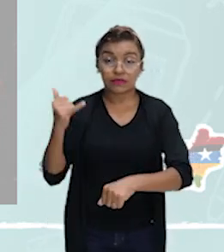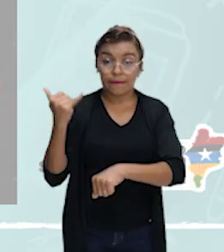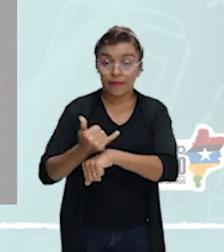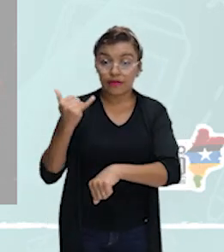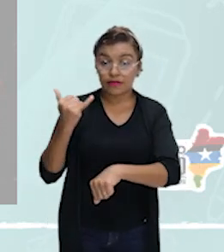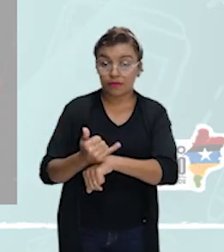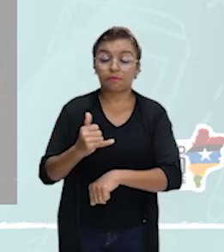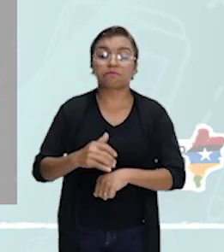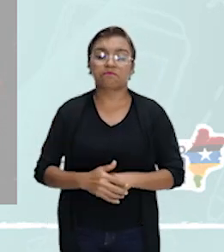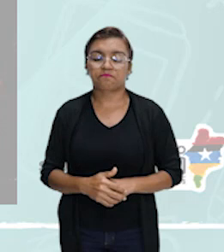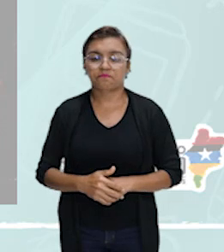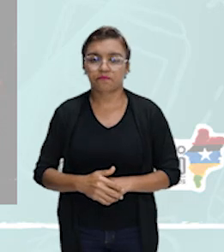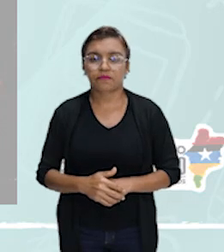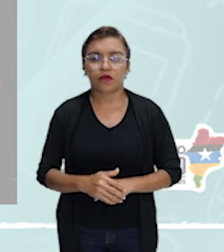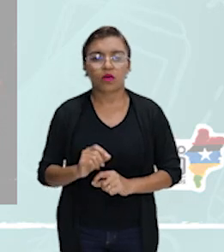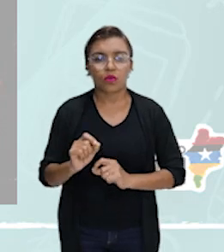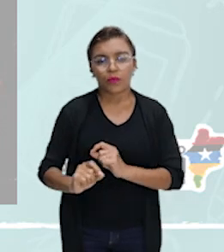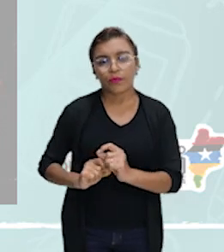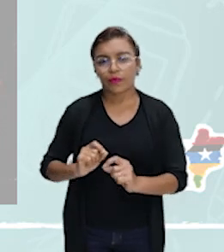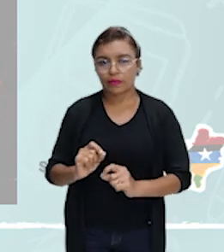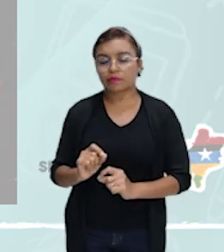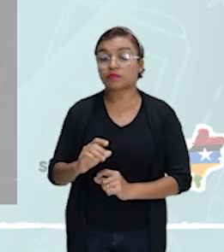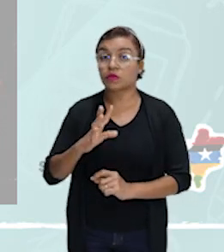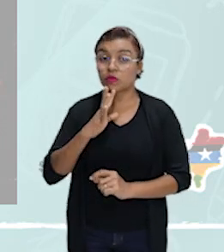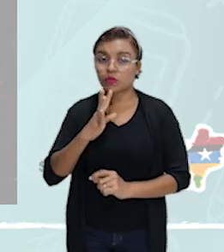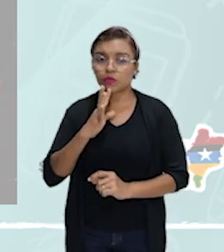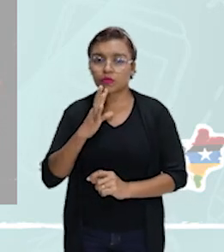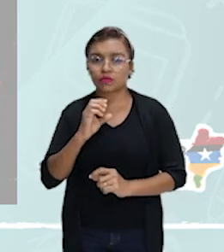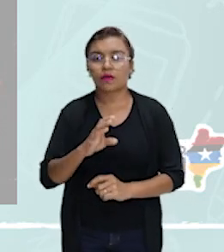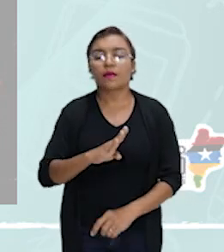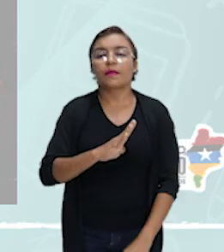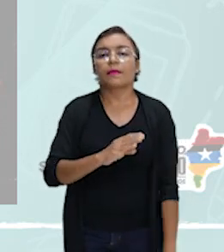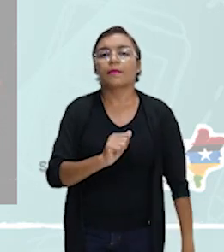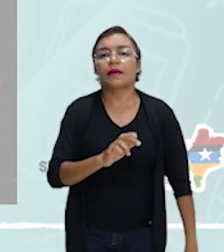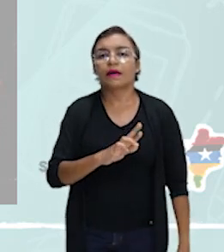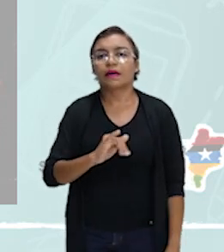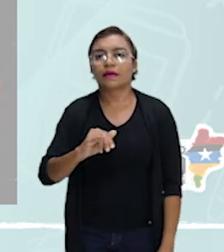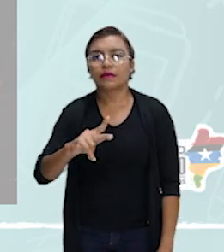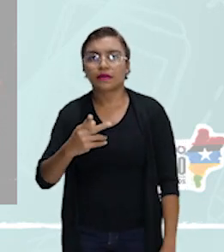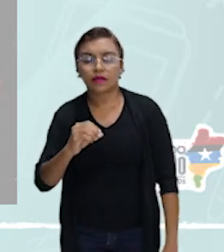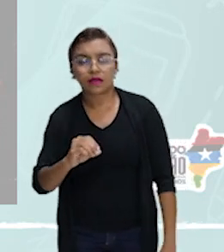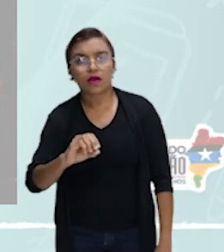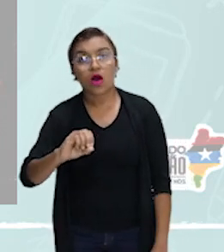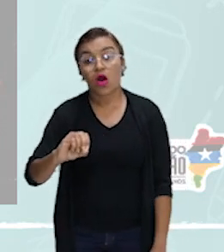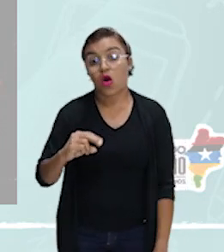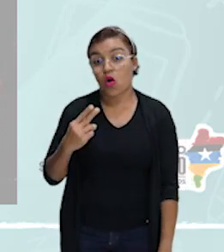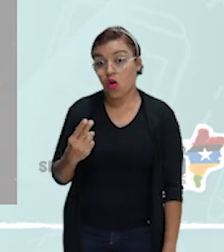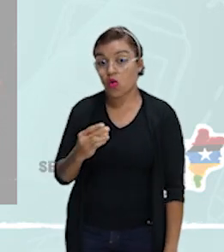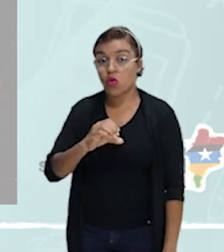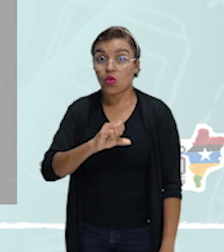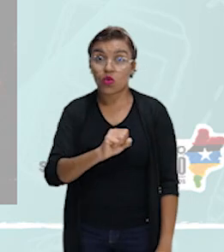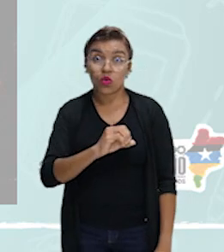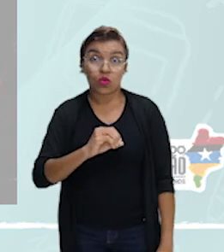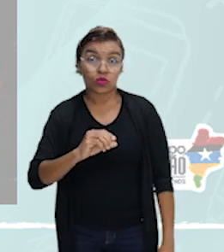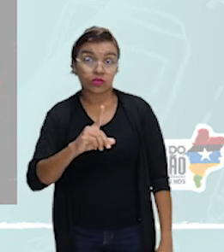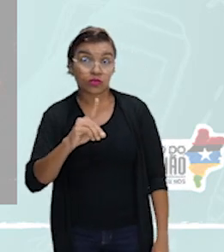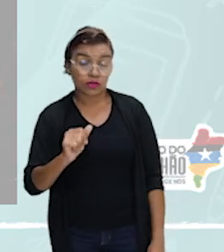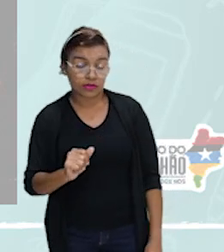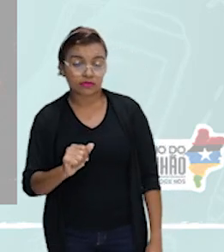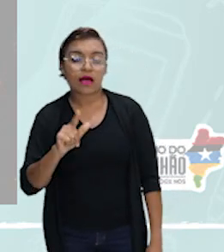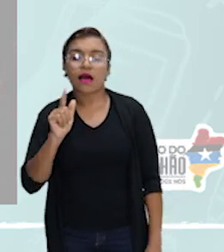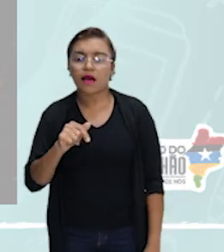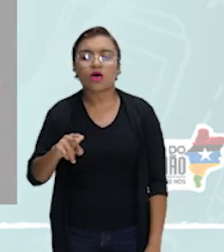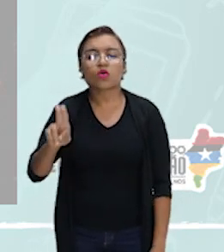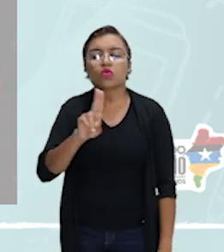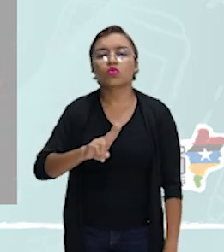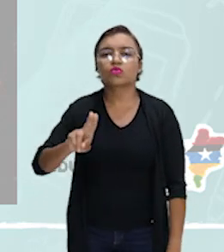Então, o carbonato de sódio ele é conhecido como barrilha ou soda. E comumente é utilizado no